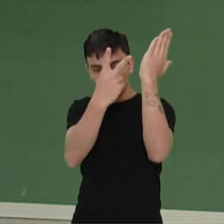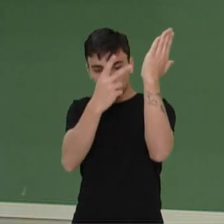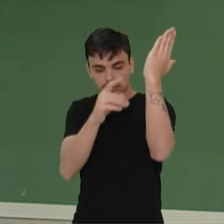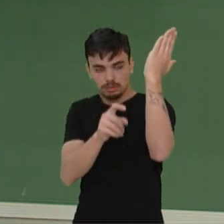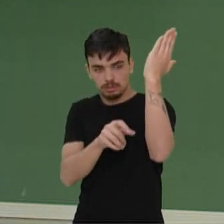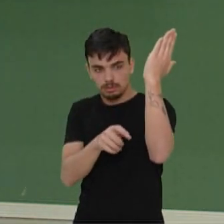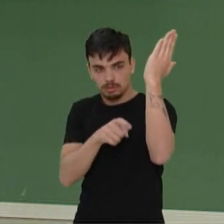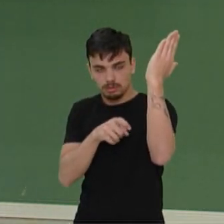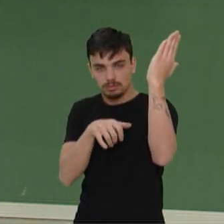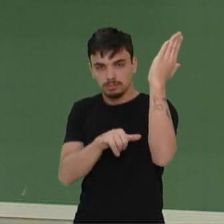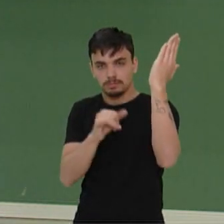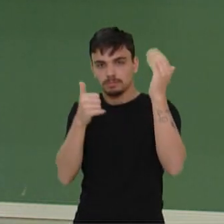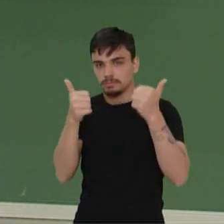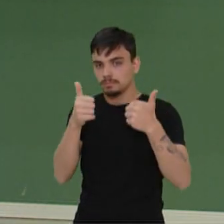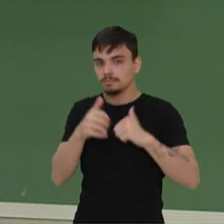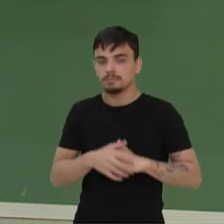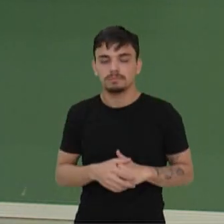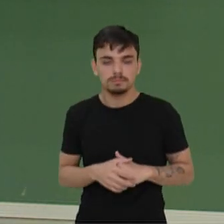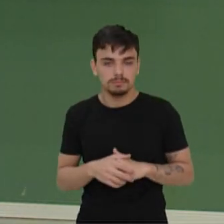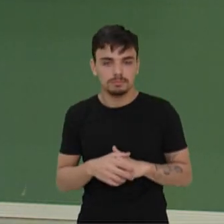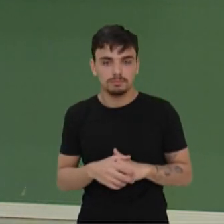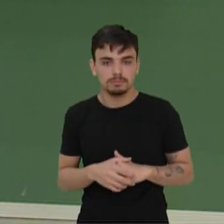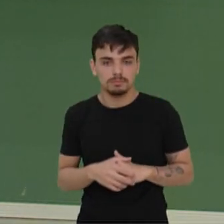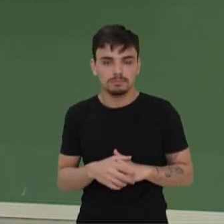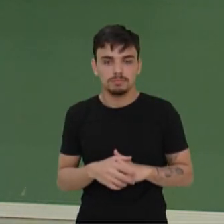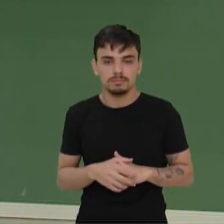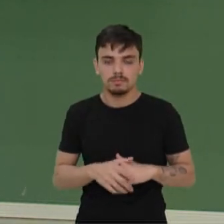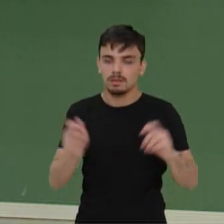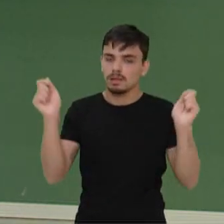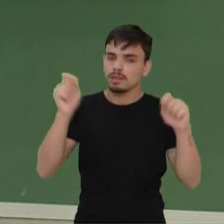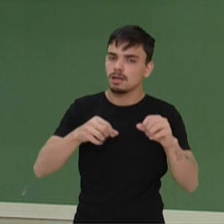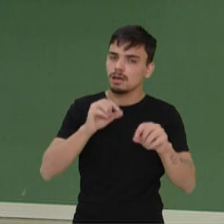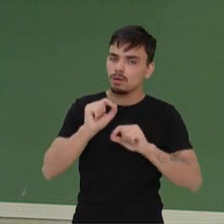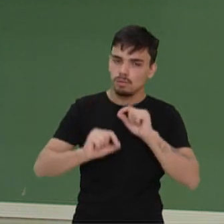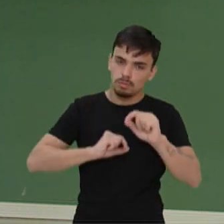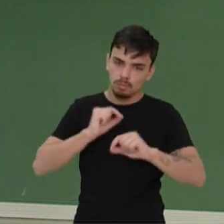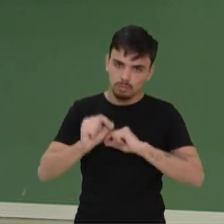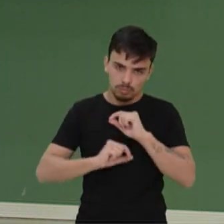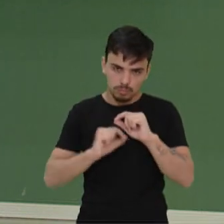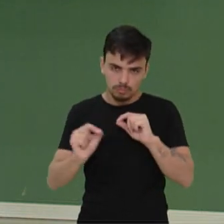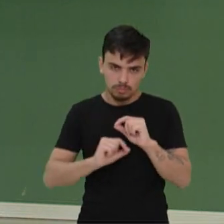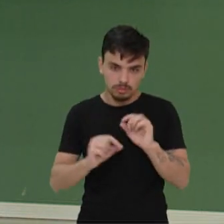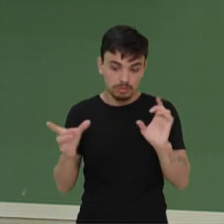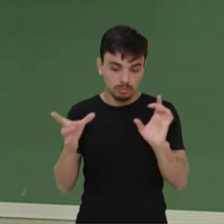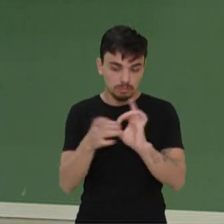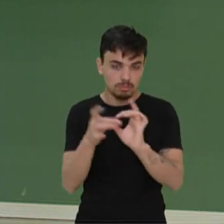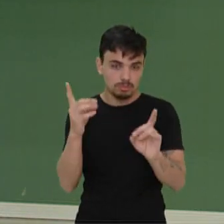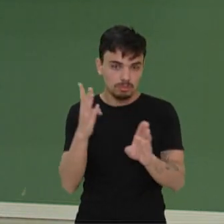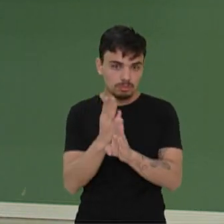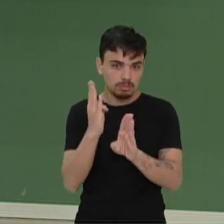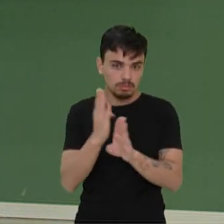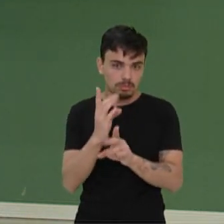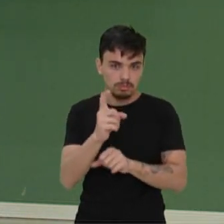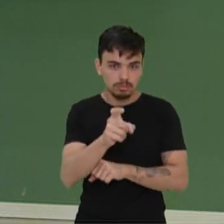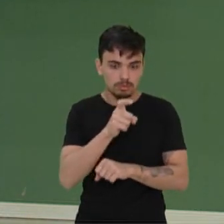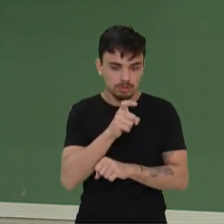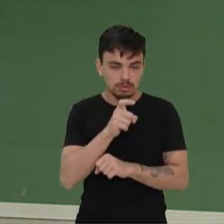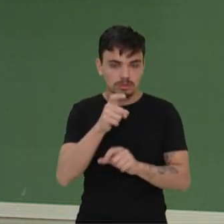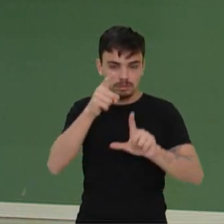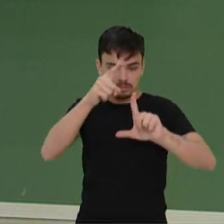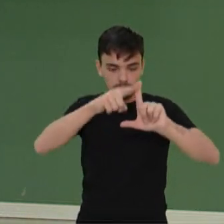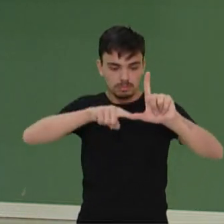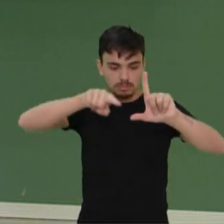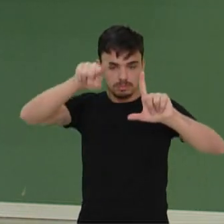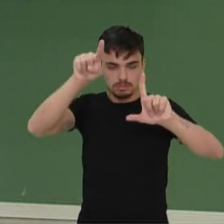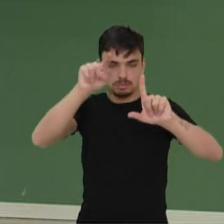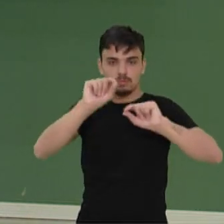né? Beleza? Vale a pena comentar também que para você determinar o x do vértice, normalmente você pode pegar aqui,